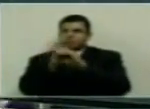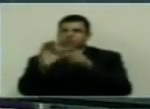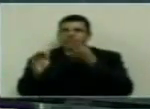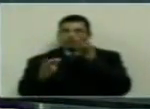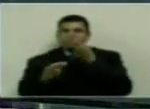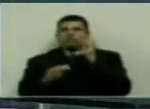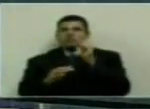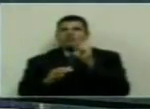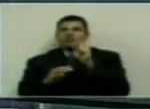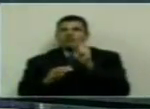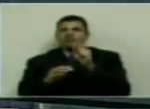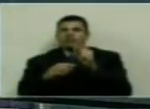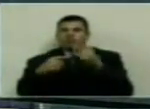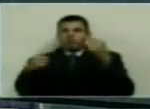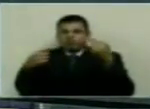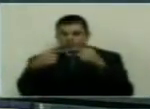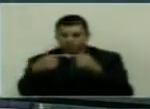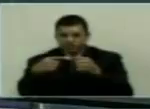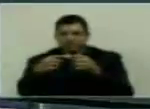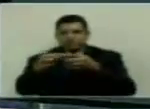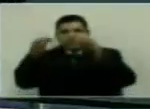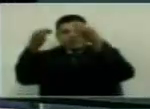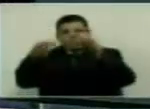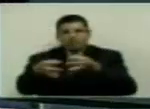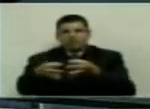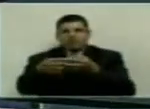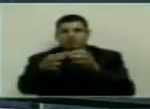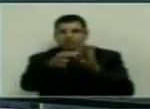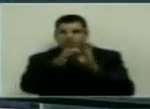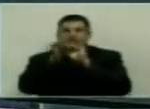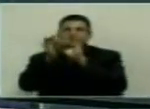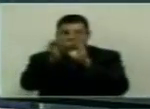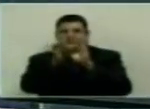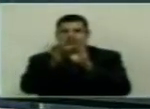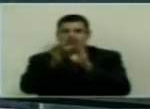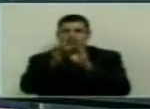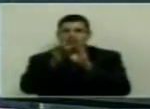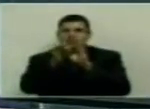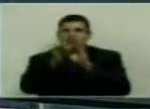diz: compete exclusivamente à União